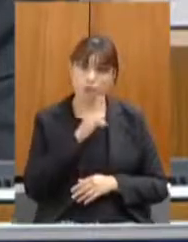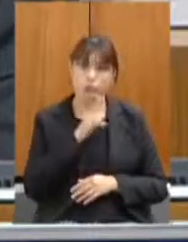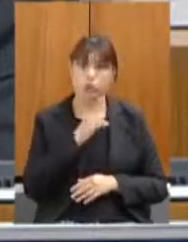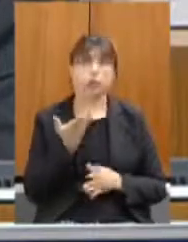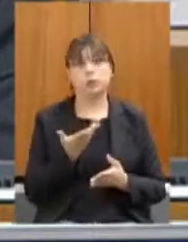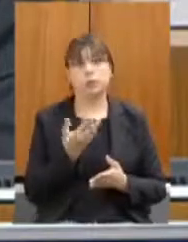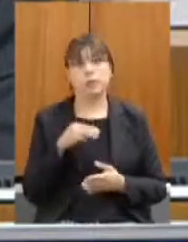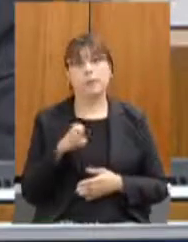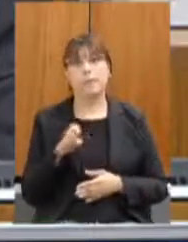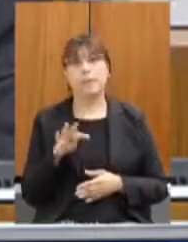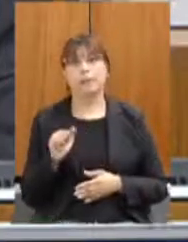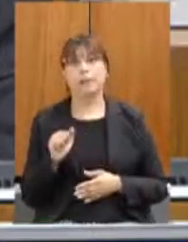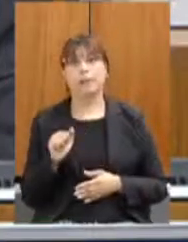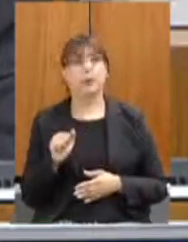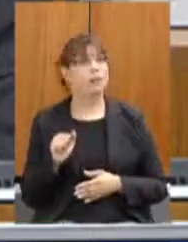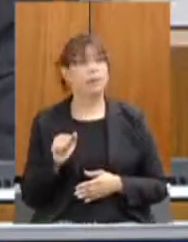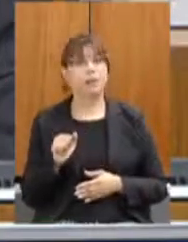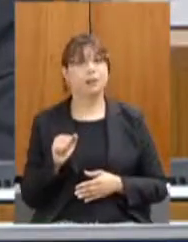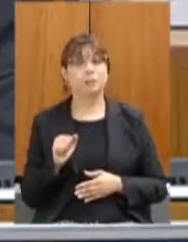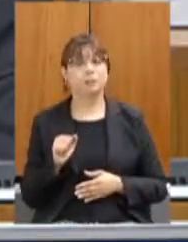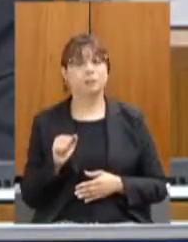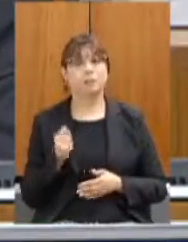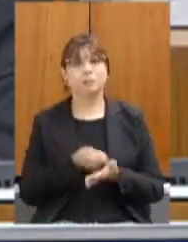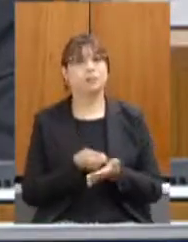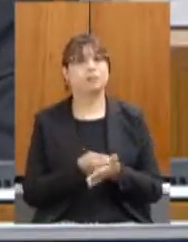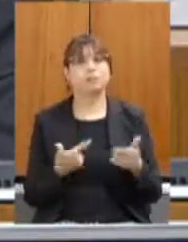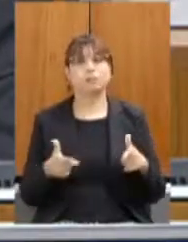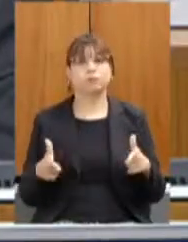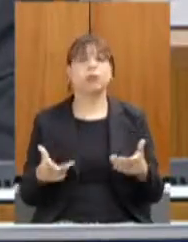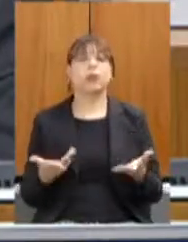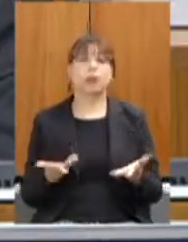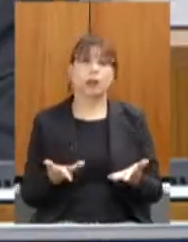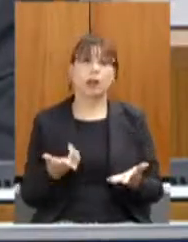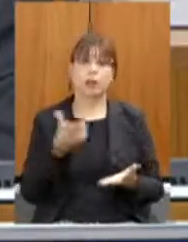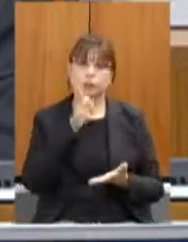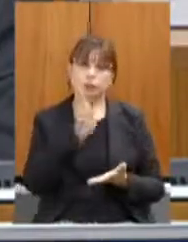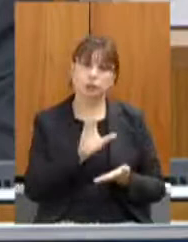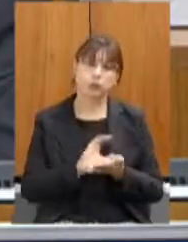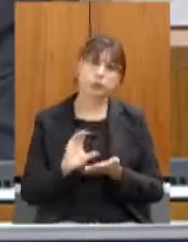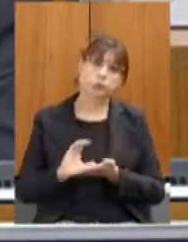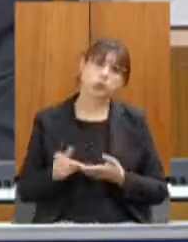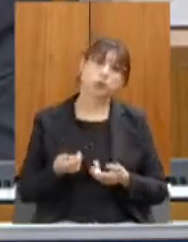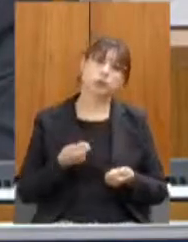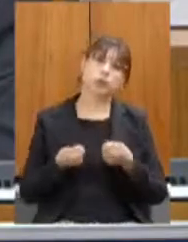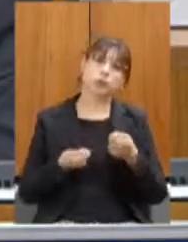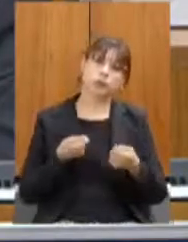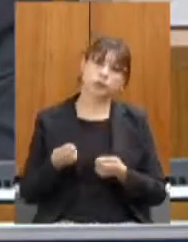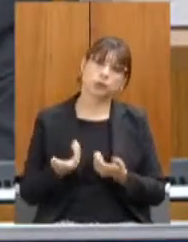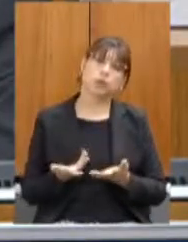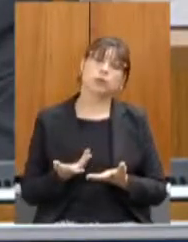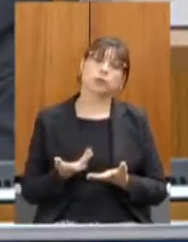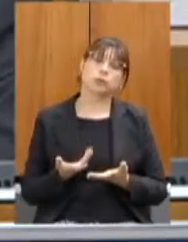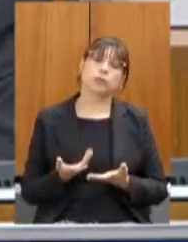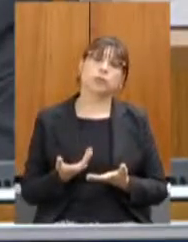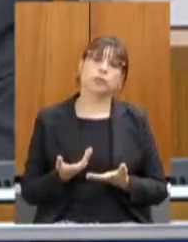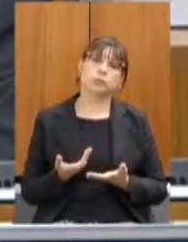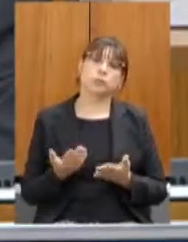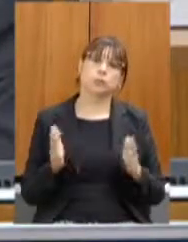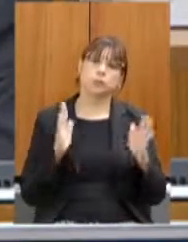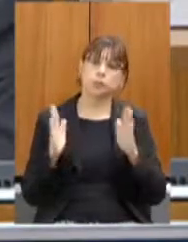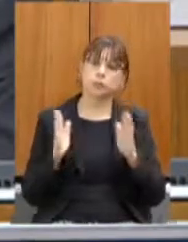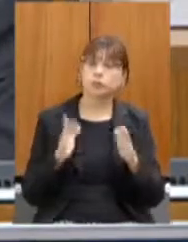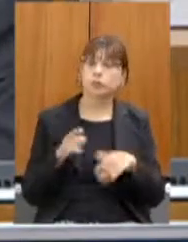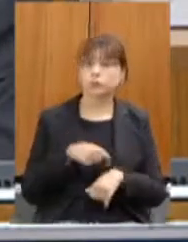ficou bom então nós mantivemos a rede com financiamento adequado dentro do que era possível ao longo do tempo